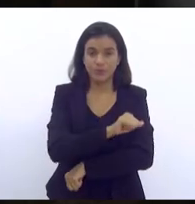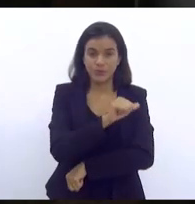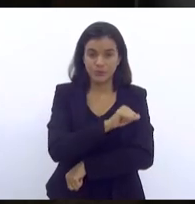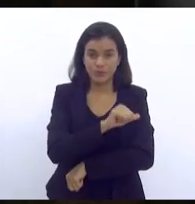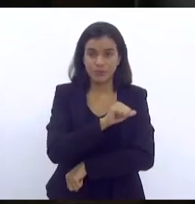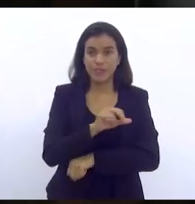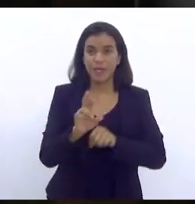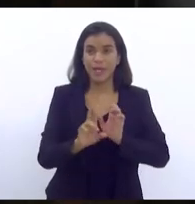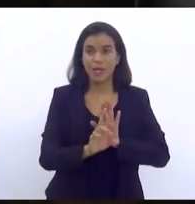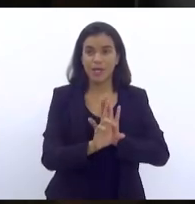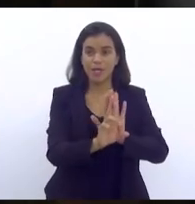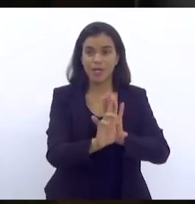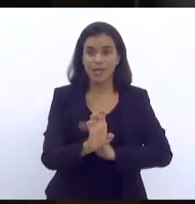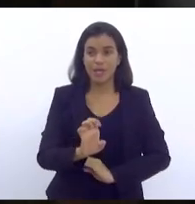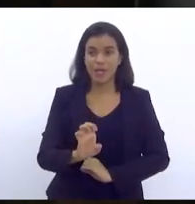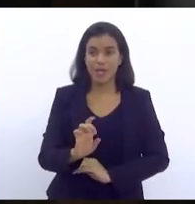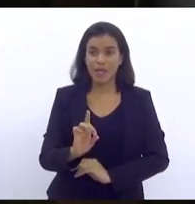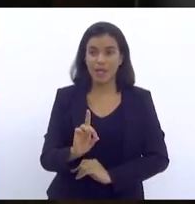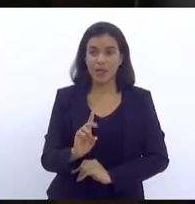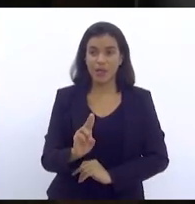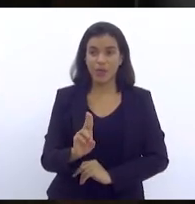figura de